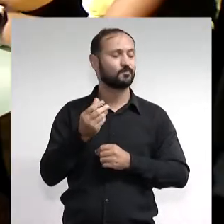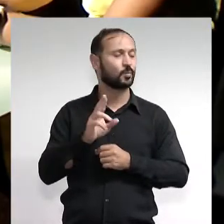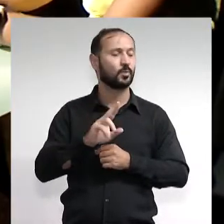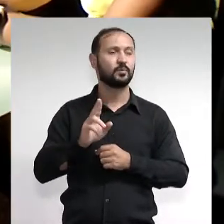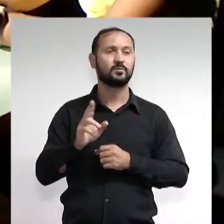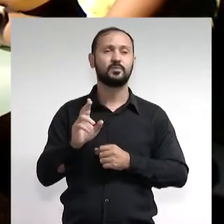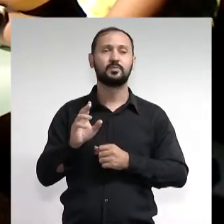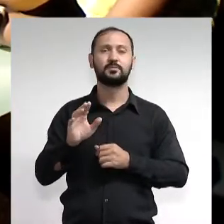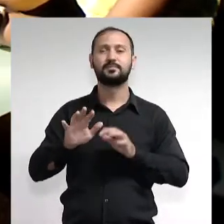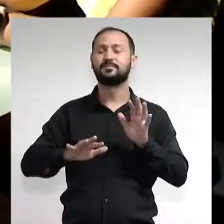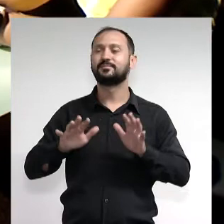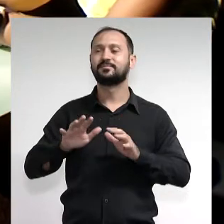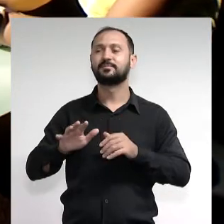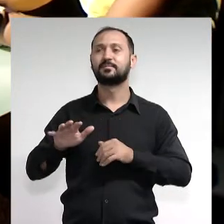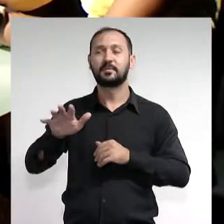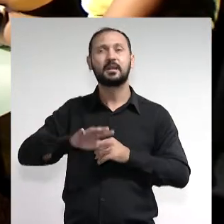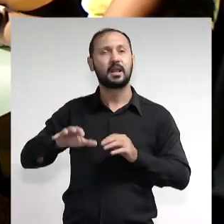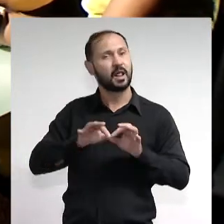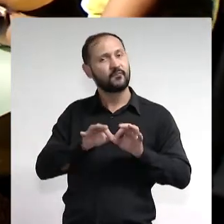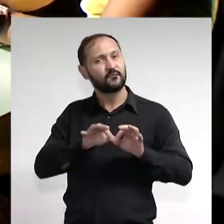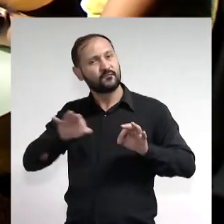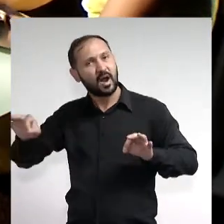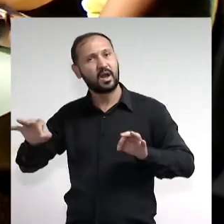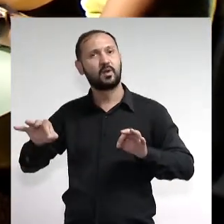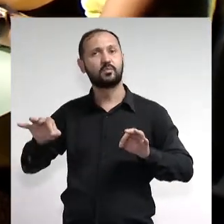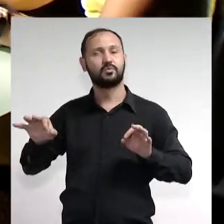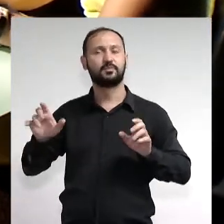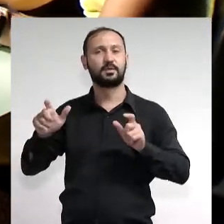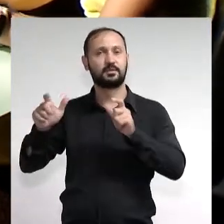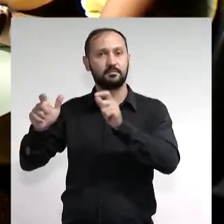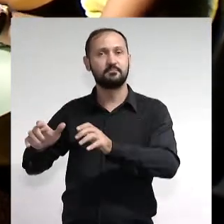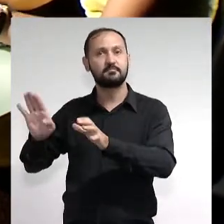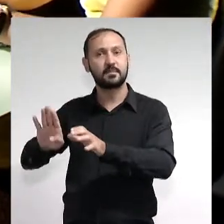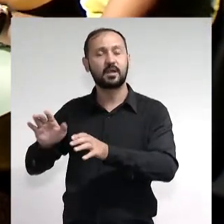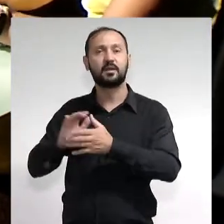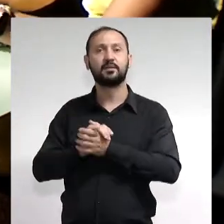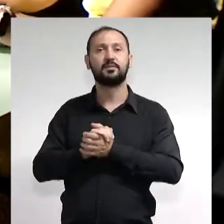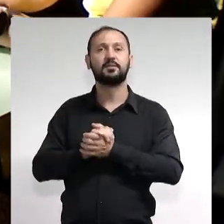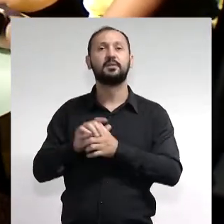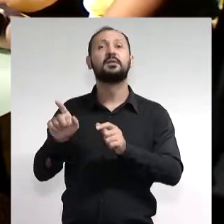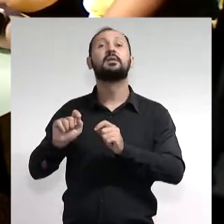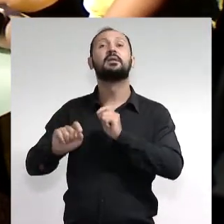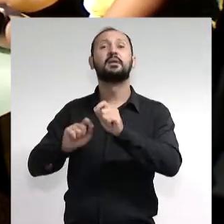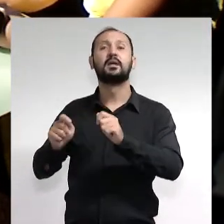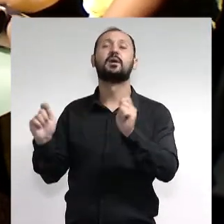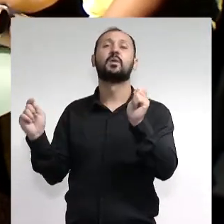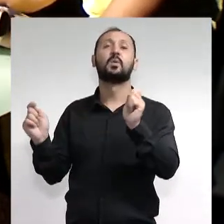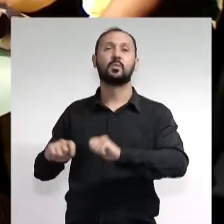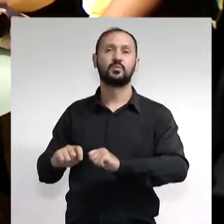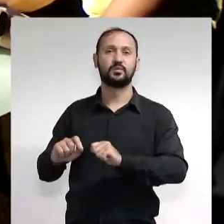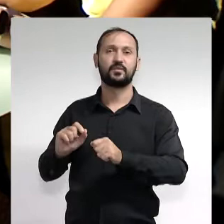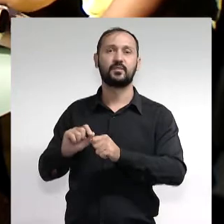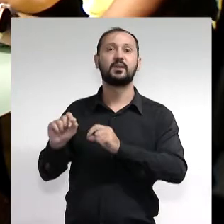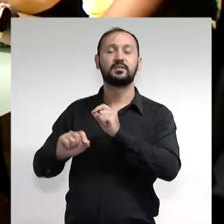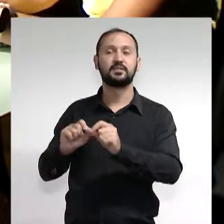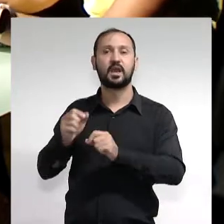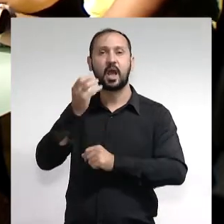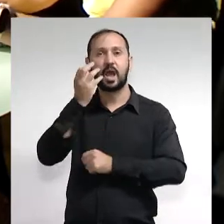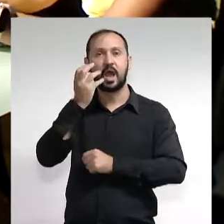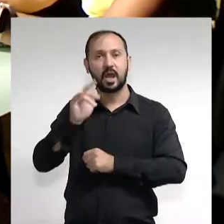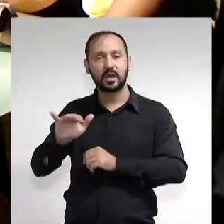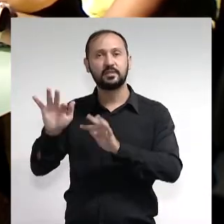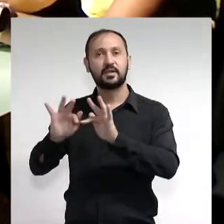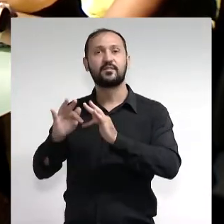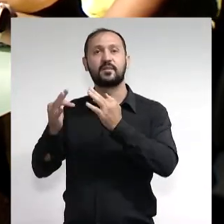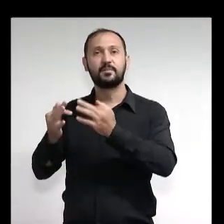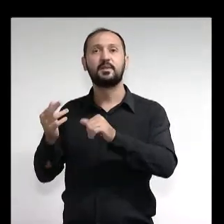como diria... Mais centrais, talvez? Não, mais periféricas, em que as situações e as condições levam